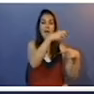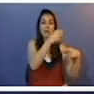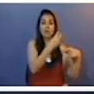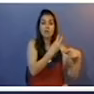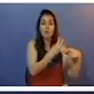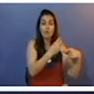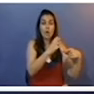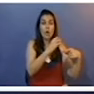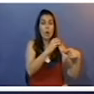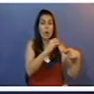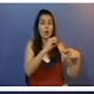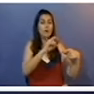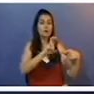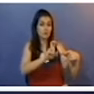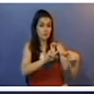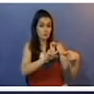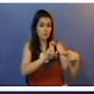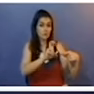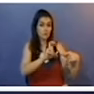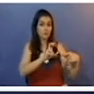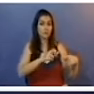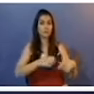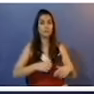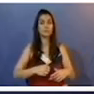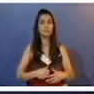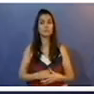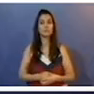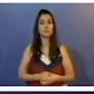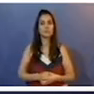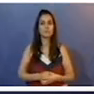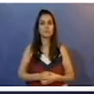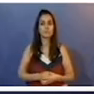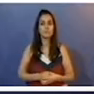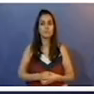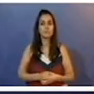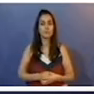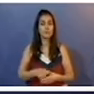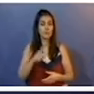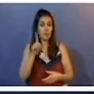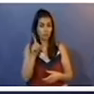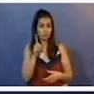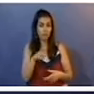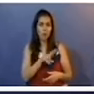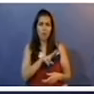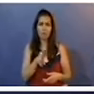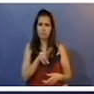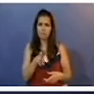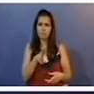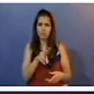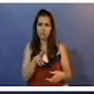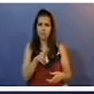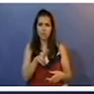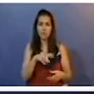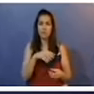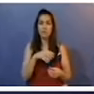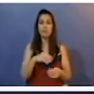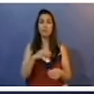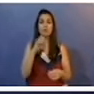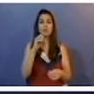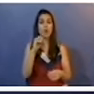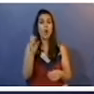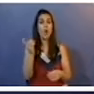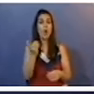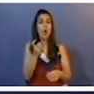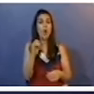é o pentóxido de dinitrogênio. Então, essa é a nomenclatura, né, dos óxidos moleculares que a